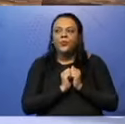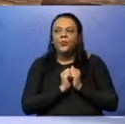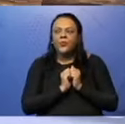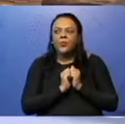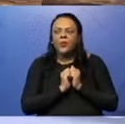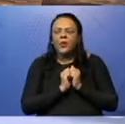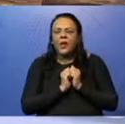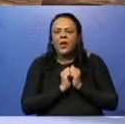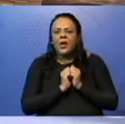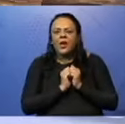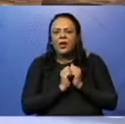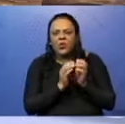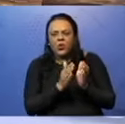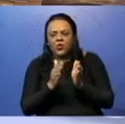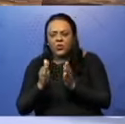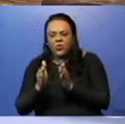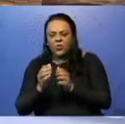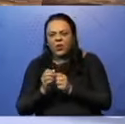Quem podemos ir?